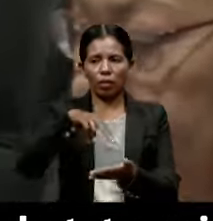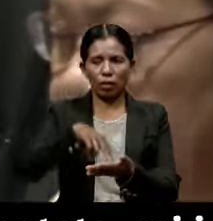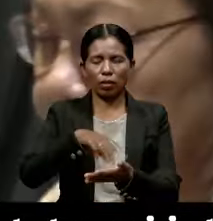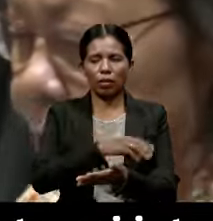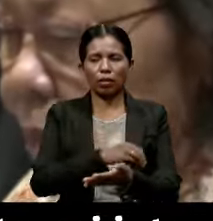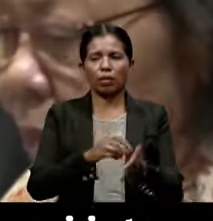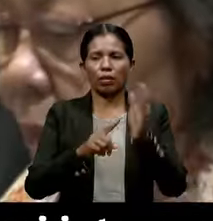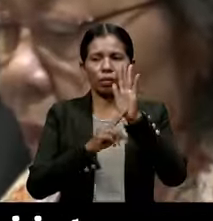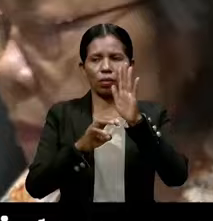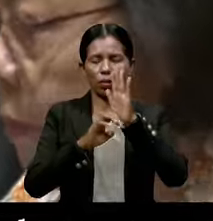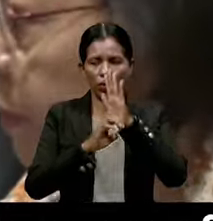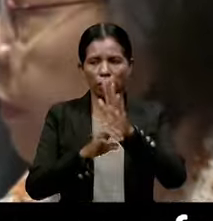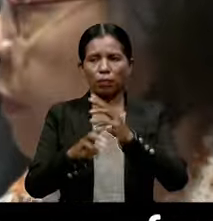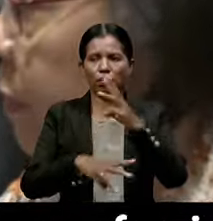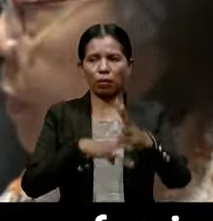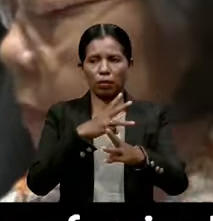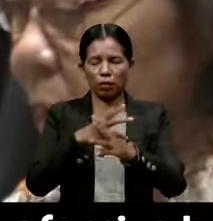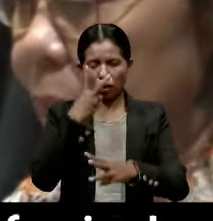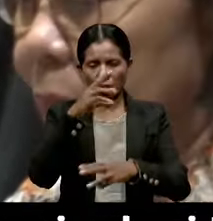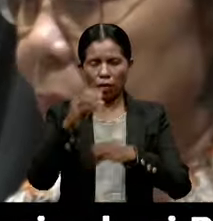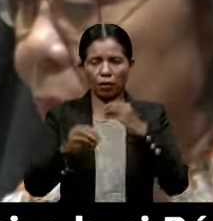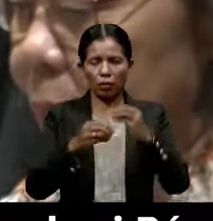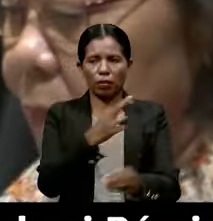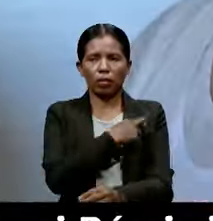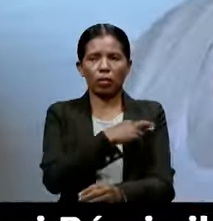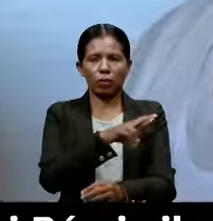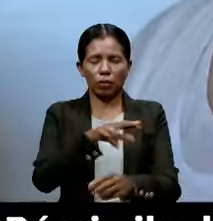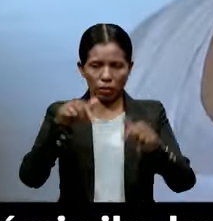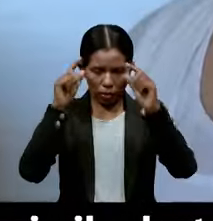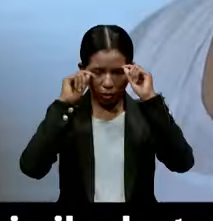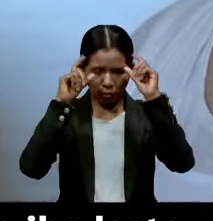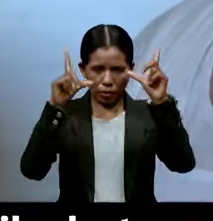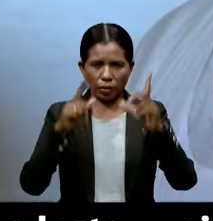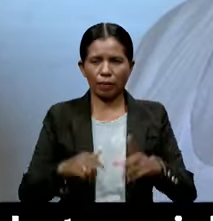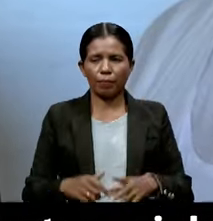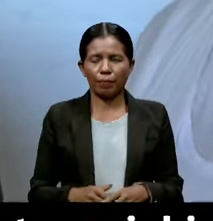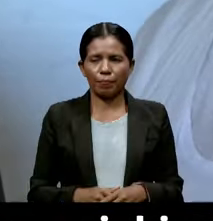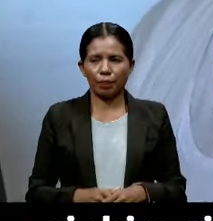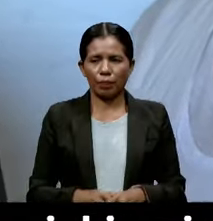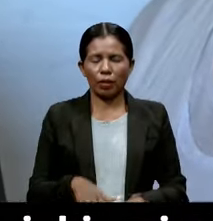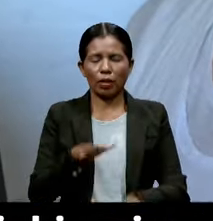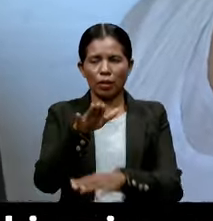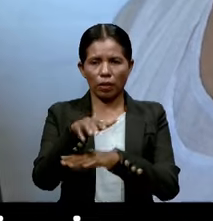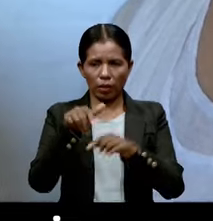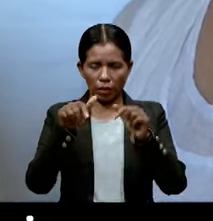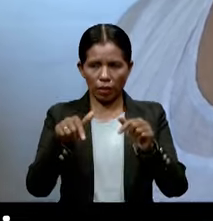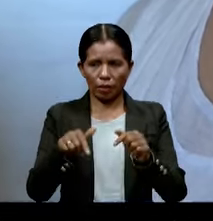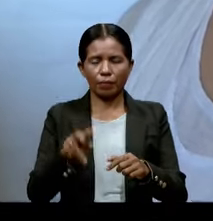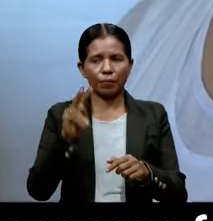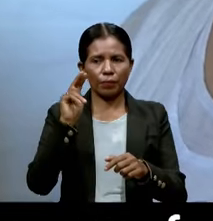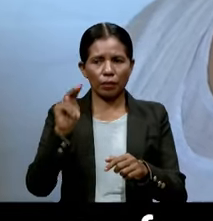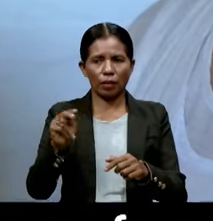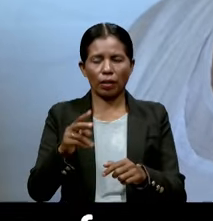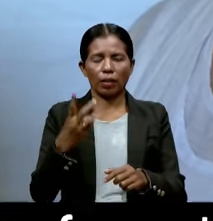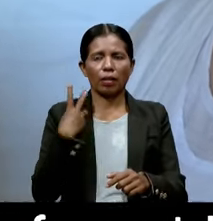hodisai exemplu ba mundo tomak kon ba toleransia religioso ya Timor Leste. Iha lokrai kita ne ninia main